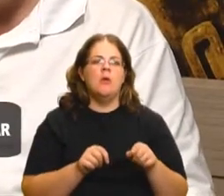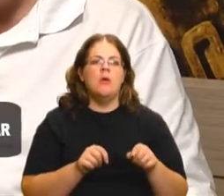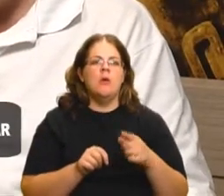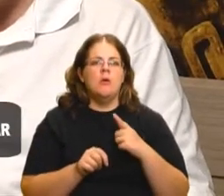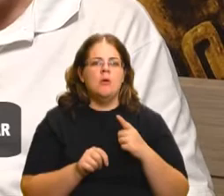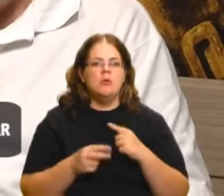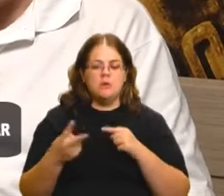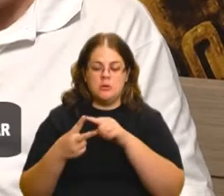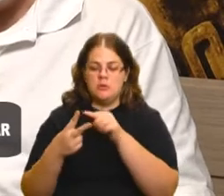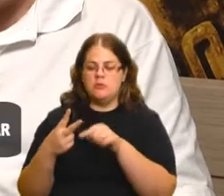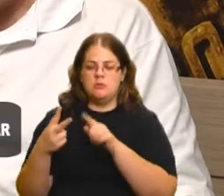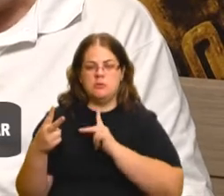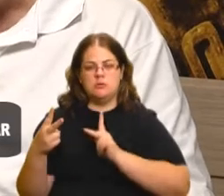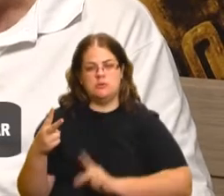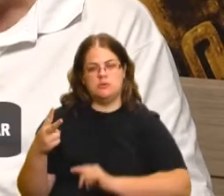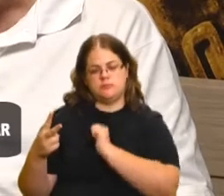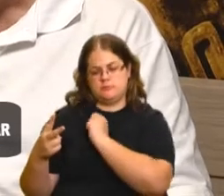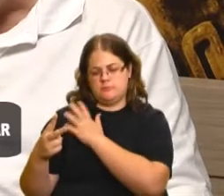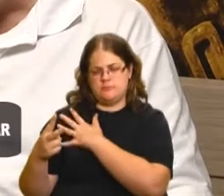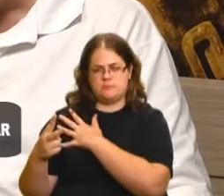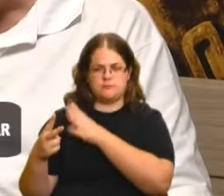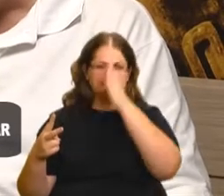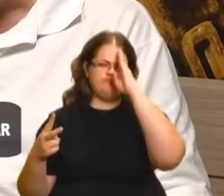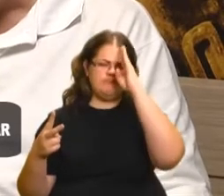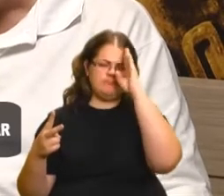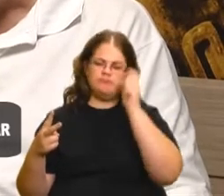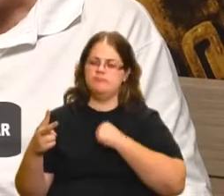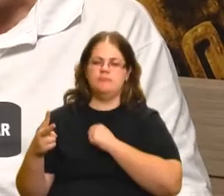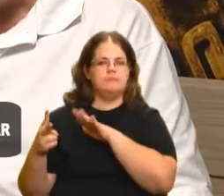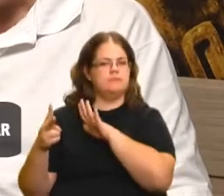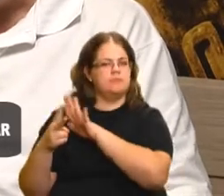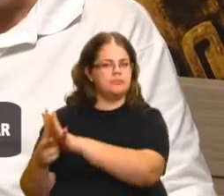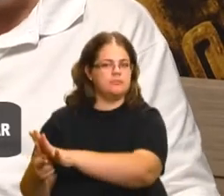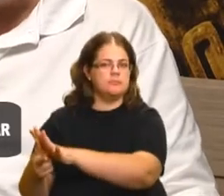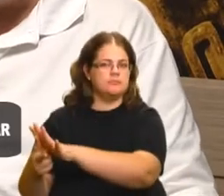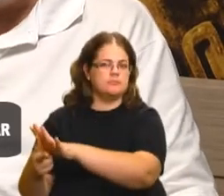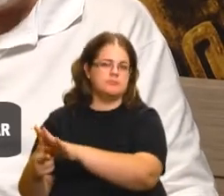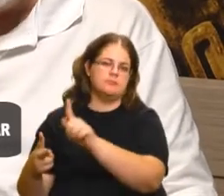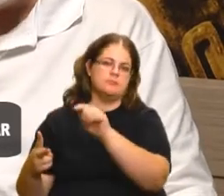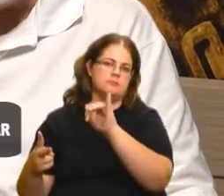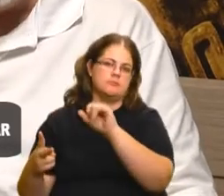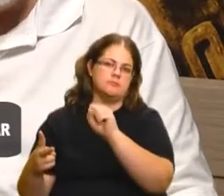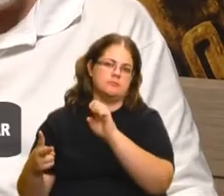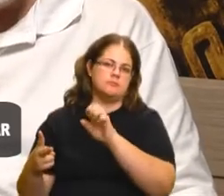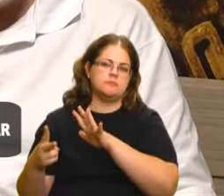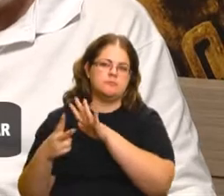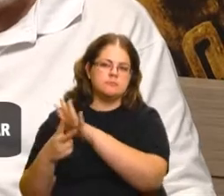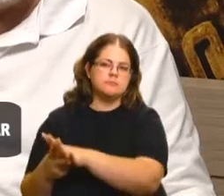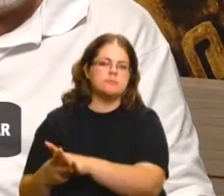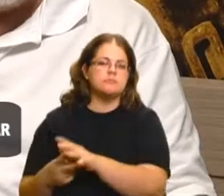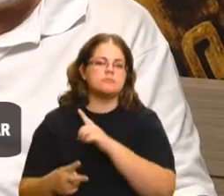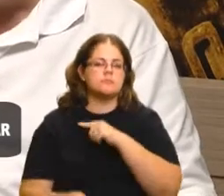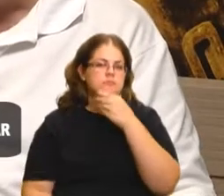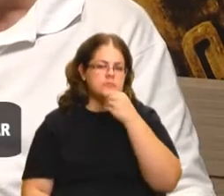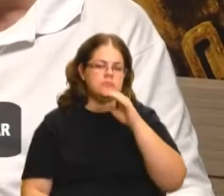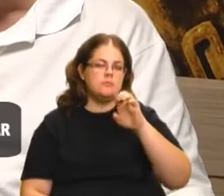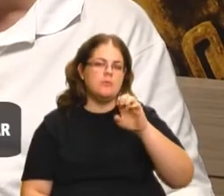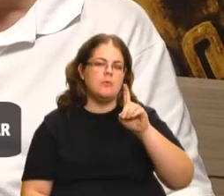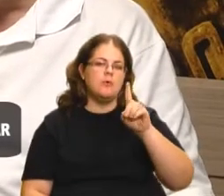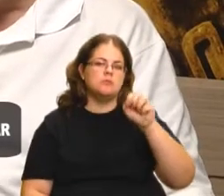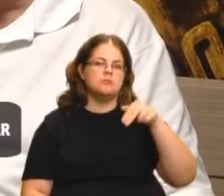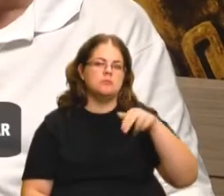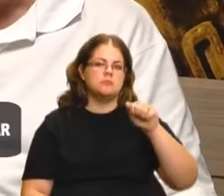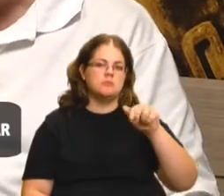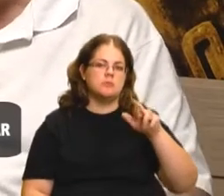afastou 2 generais de exército, 2 comandantes um comandante de exército e um ministro, né? Que foram o Ednardo Ávila